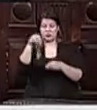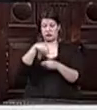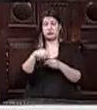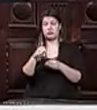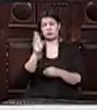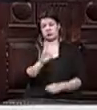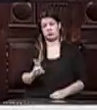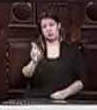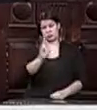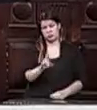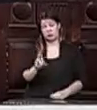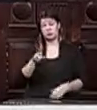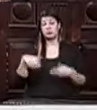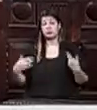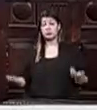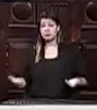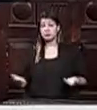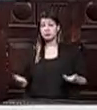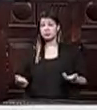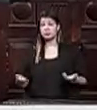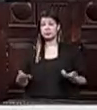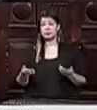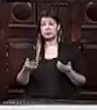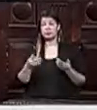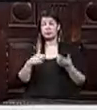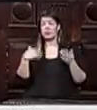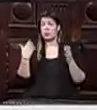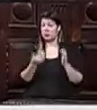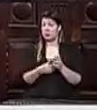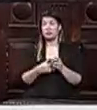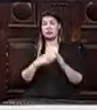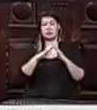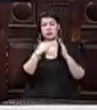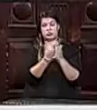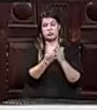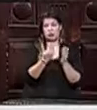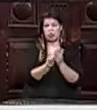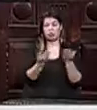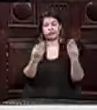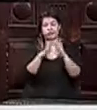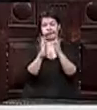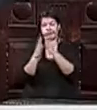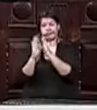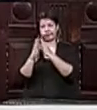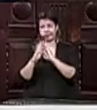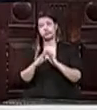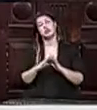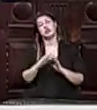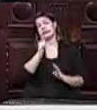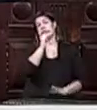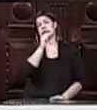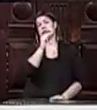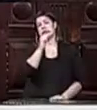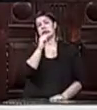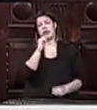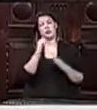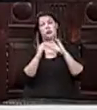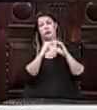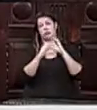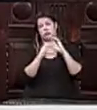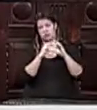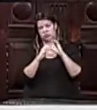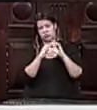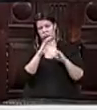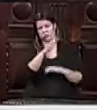dessa otimização, turmas, turnos, escolas seriam fechadas sem que sequer houvesse uma discussão